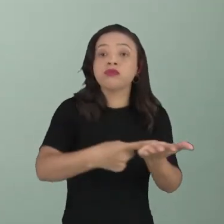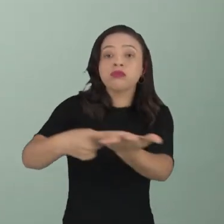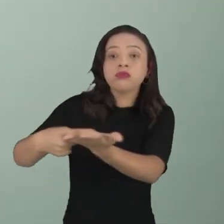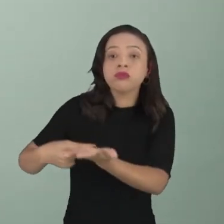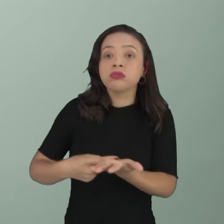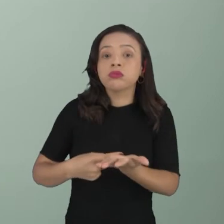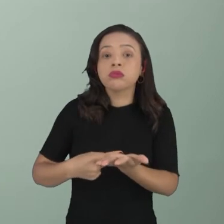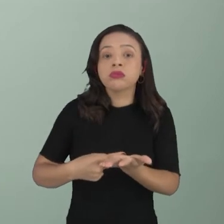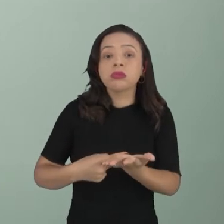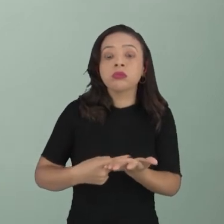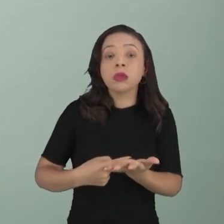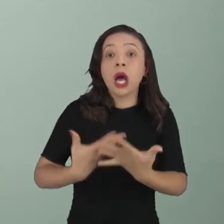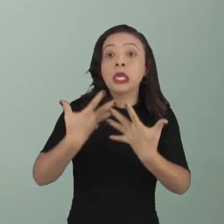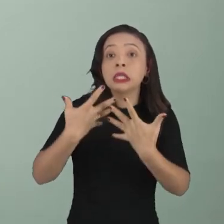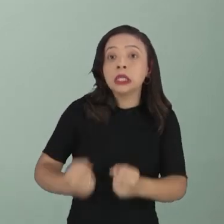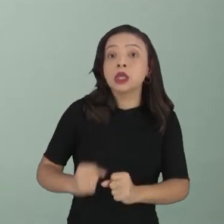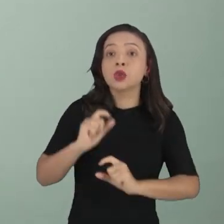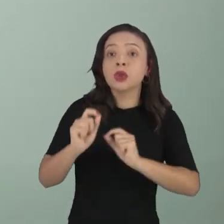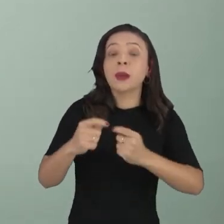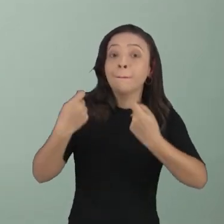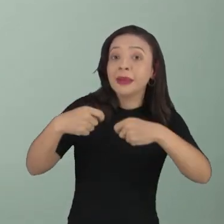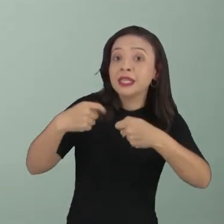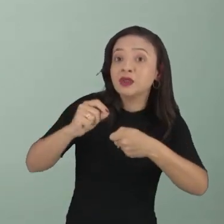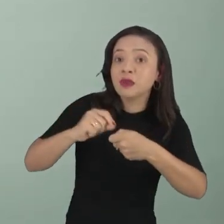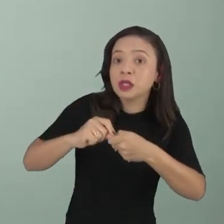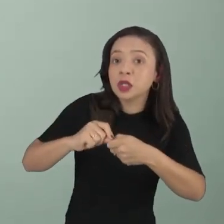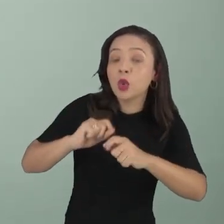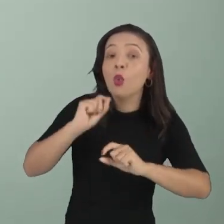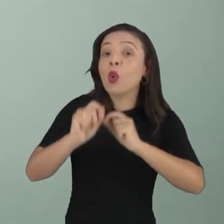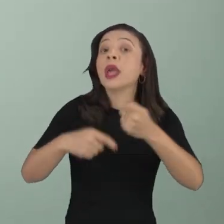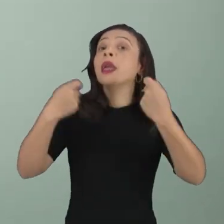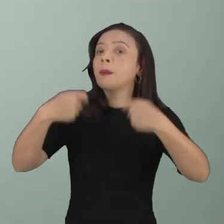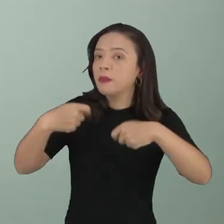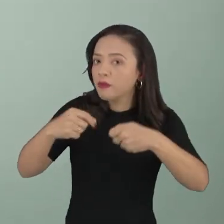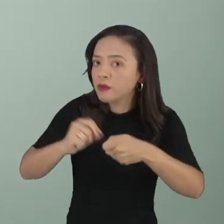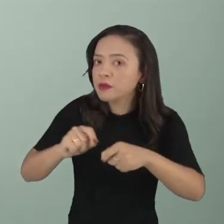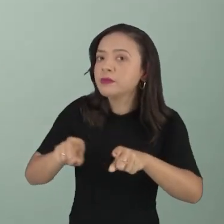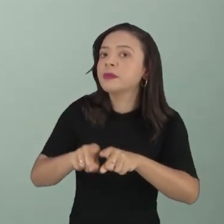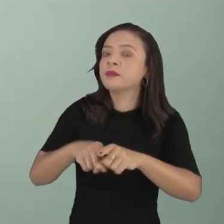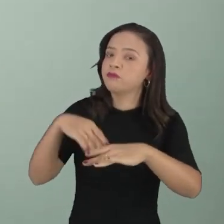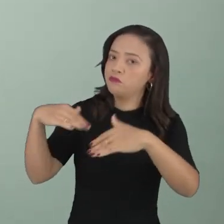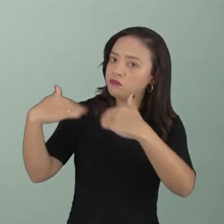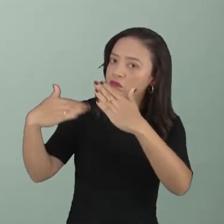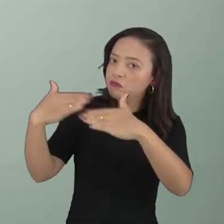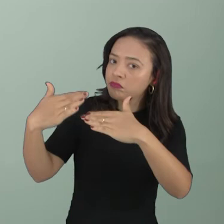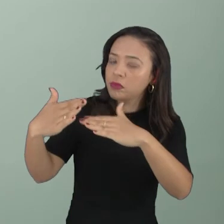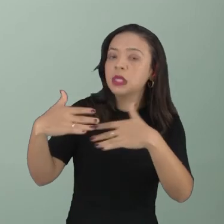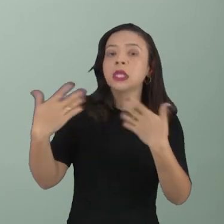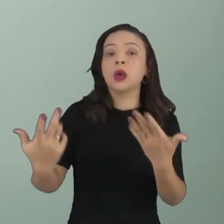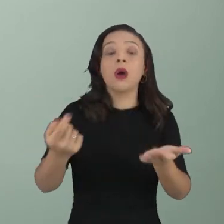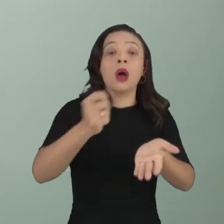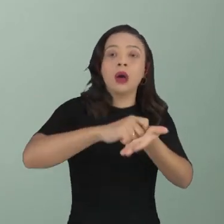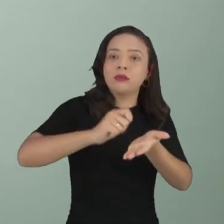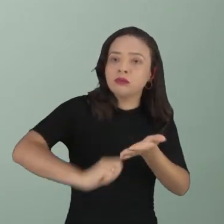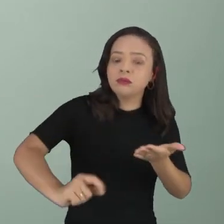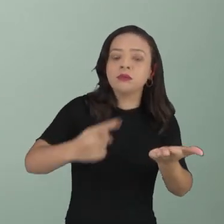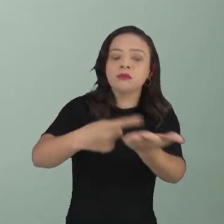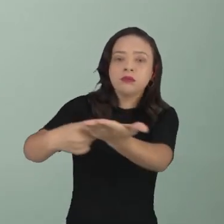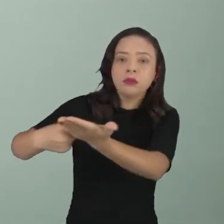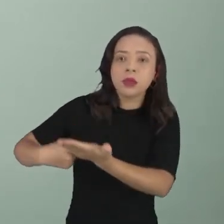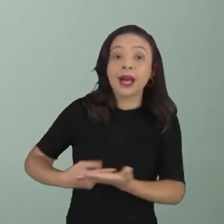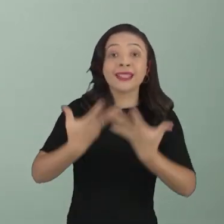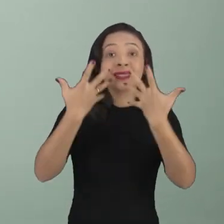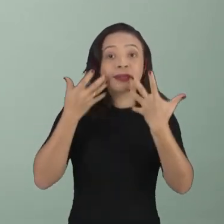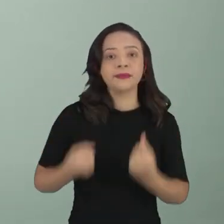eles se comprometem, né? No acordo tem o que eles têm que fazer, quais são as ações que eles têm que desenvolver. E esse acordo eles assinam se comprometendo a